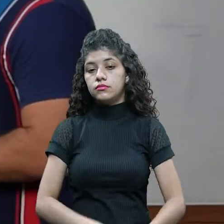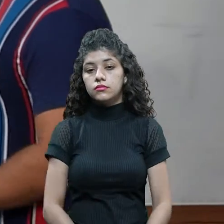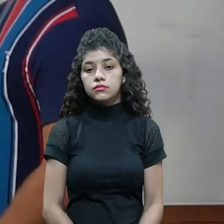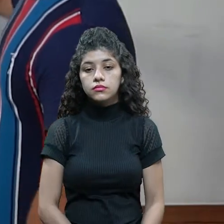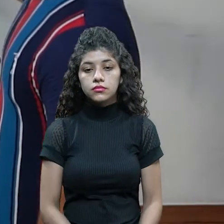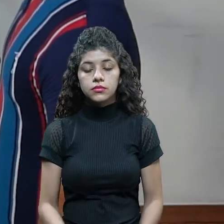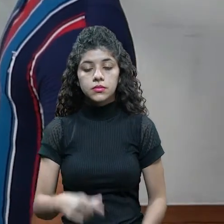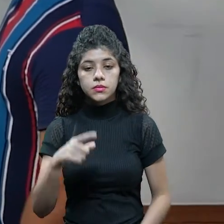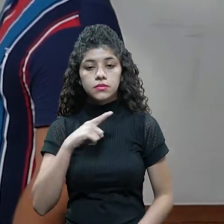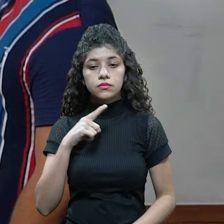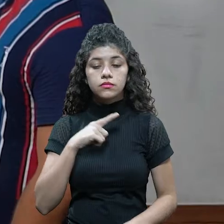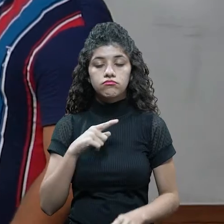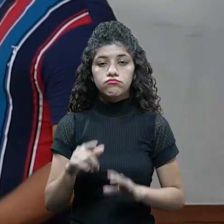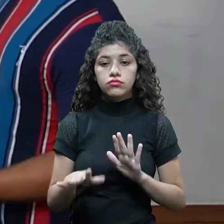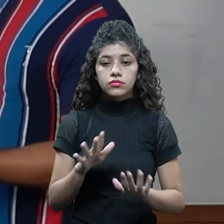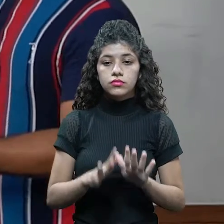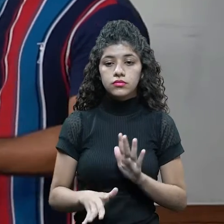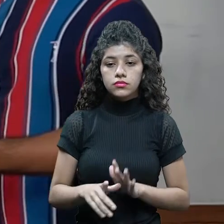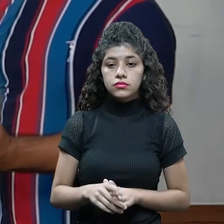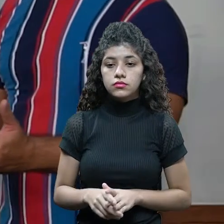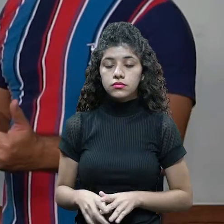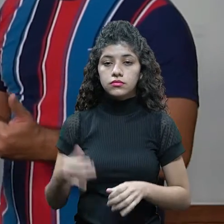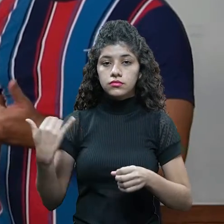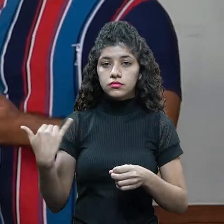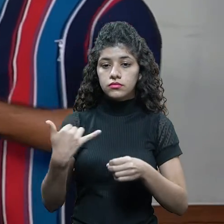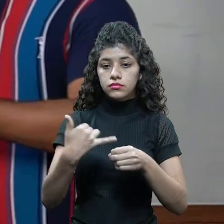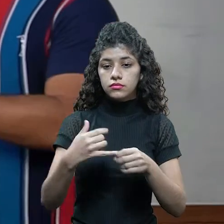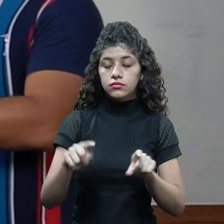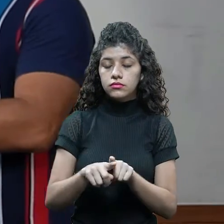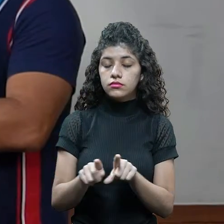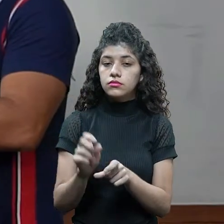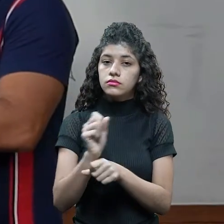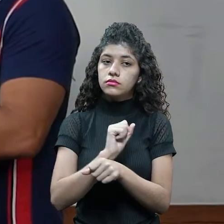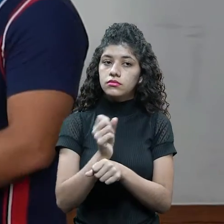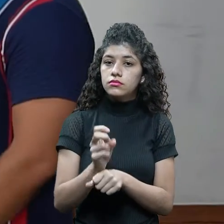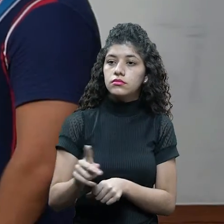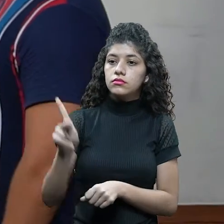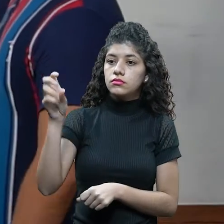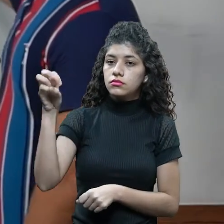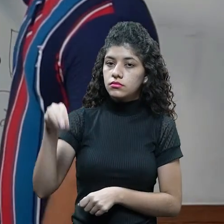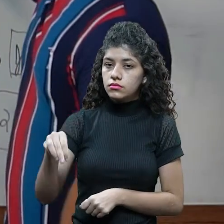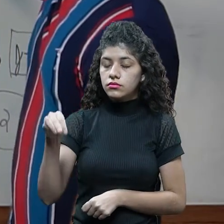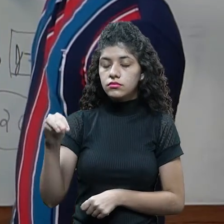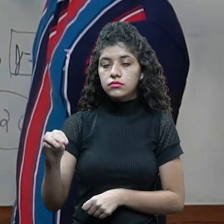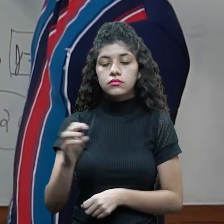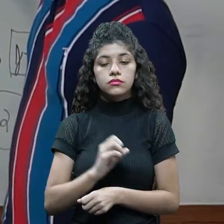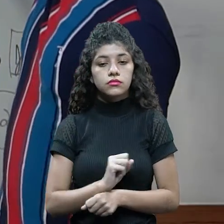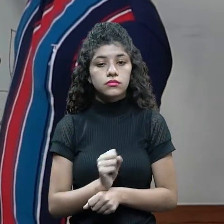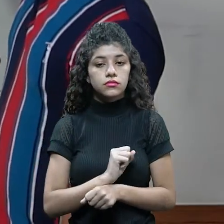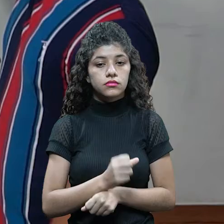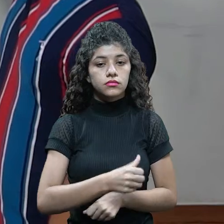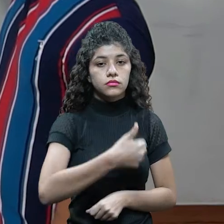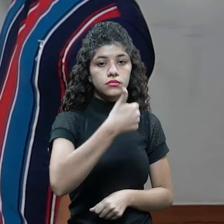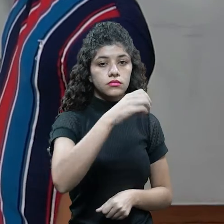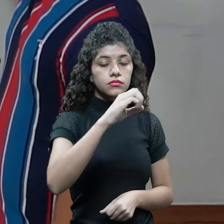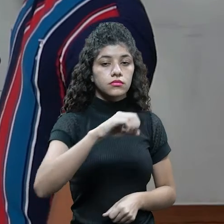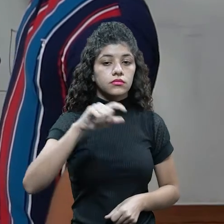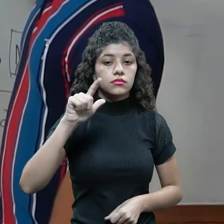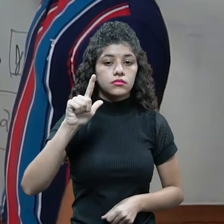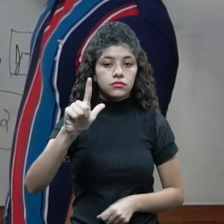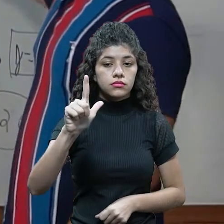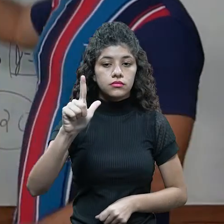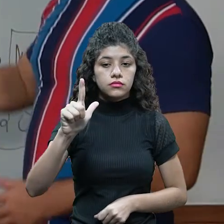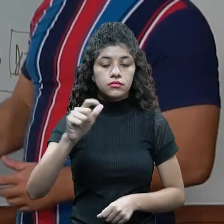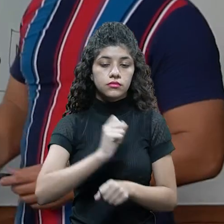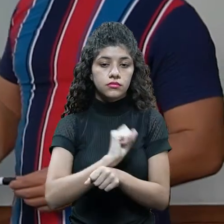proporcional. Aqui eu trago uma relação entre litros de gasolina e quilômetros rodados. A situação é a seguinte. Em 10 litros, o meu